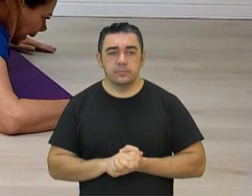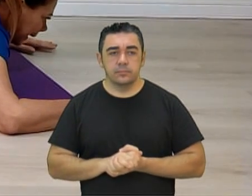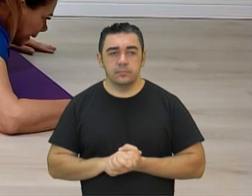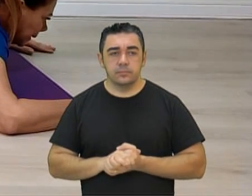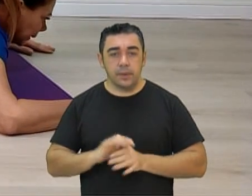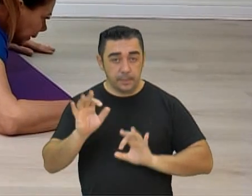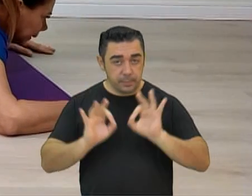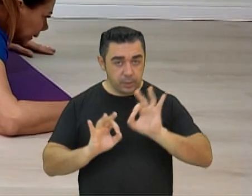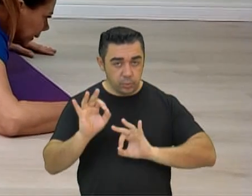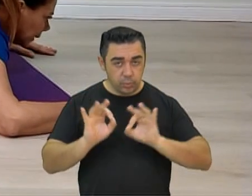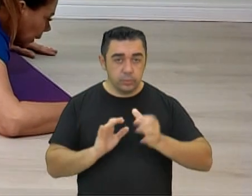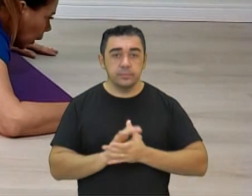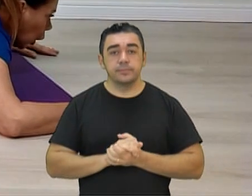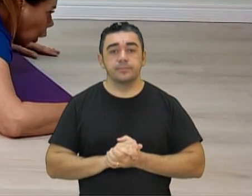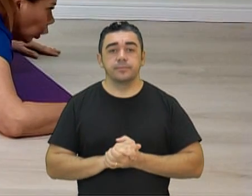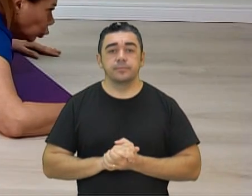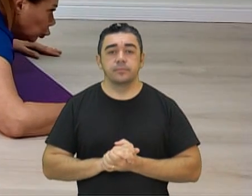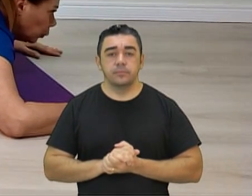Prepara.